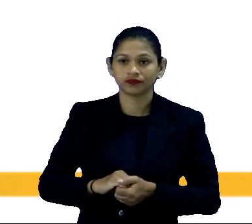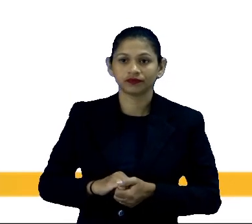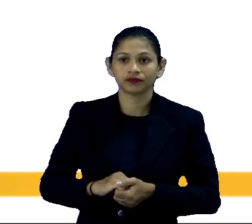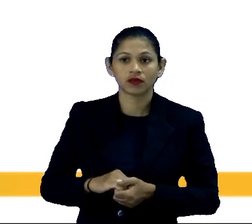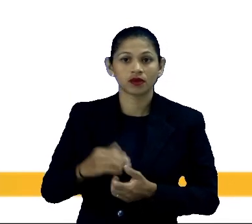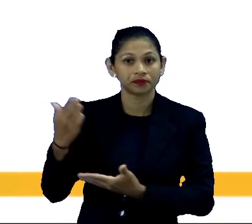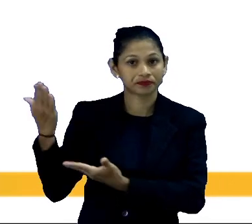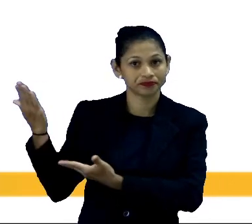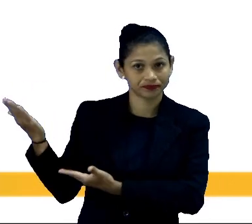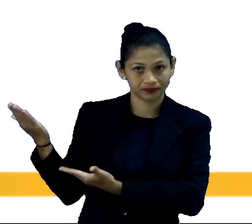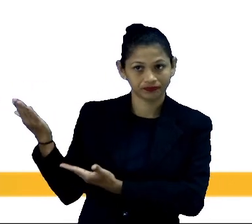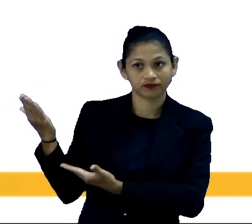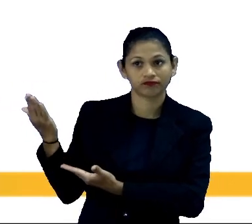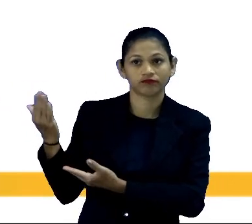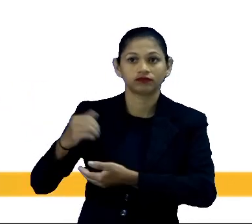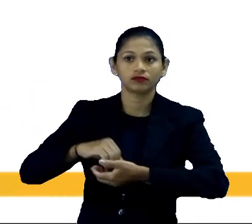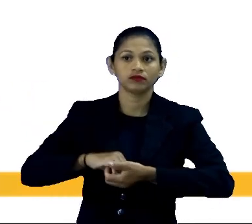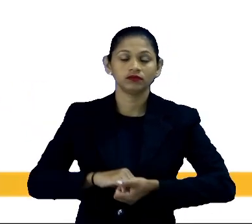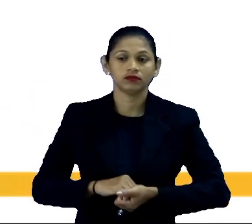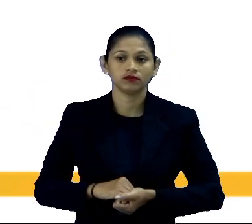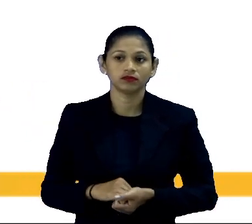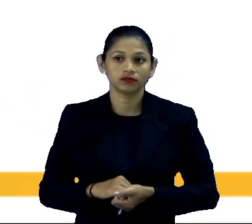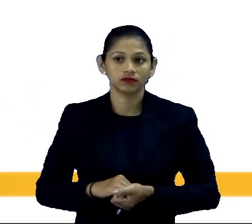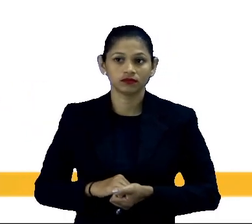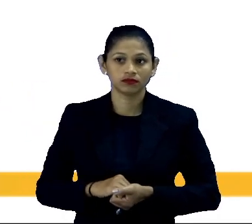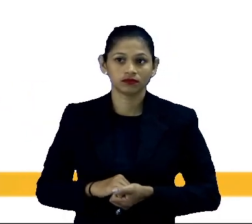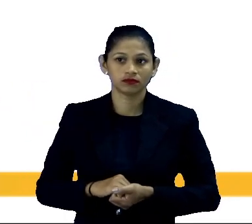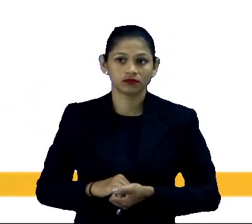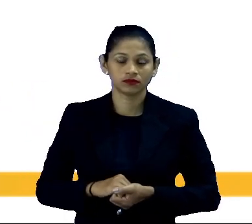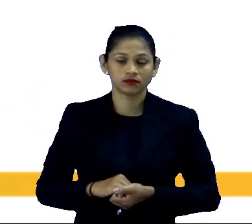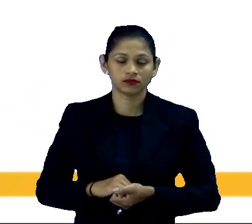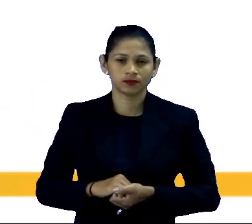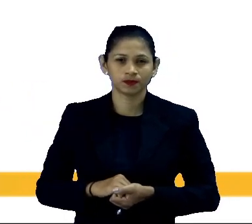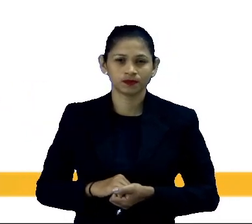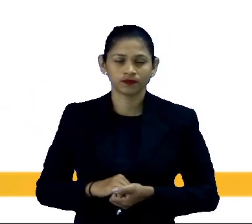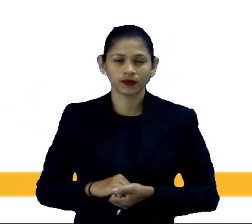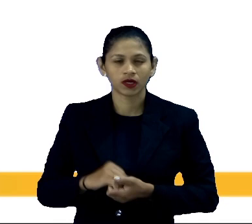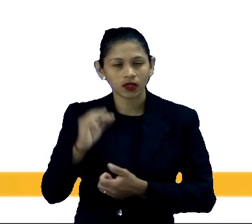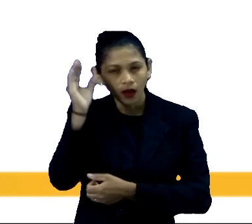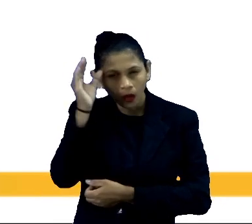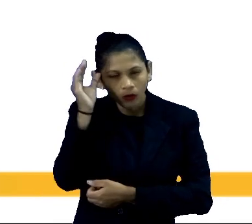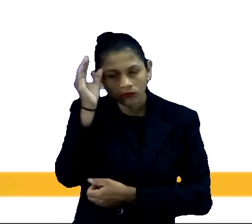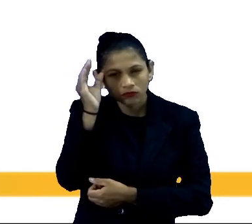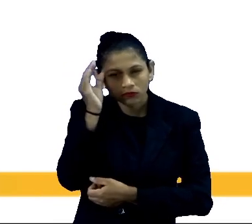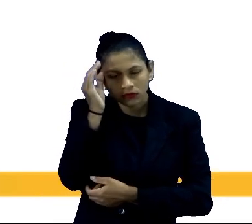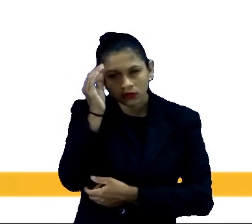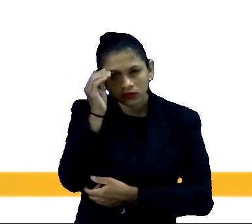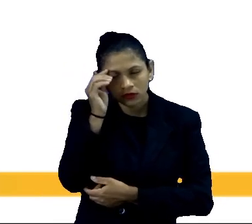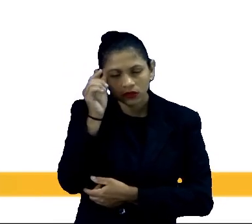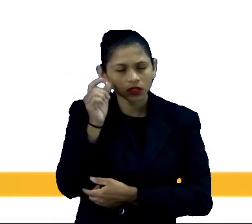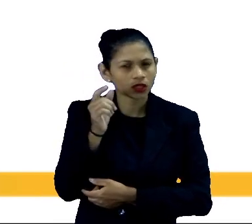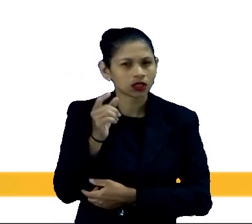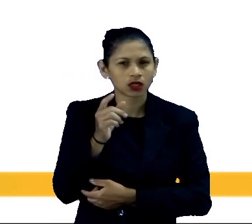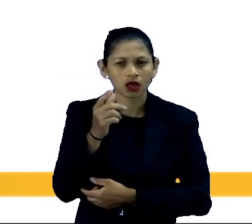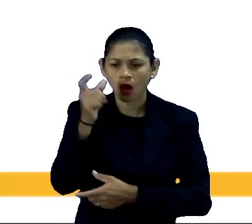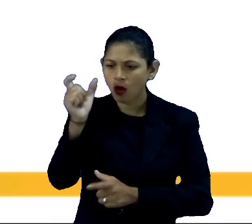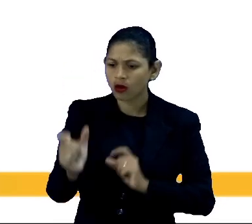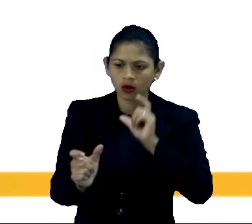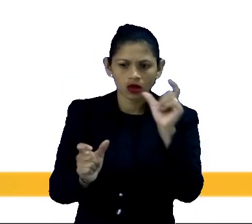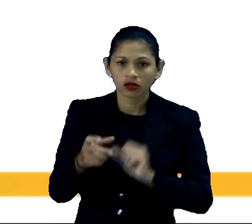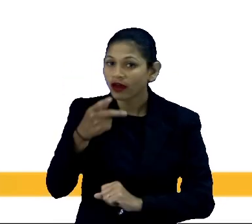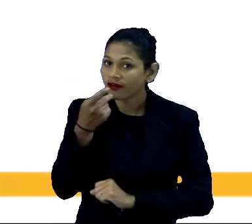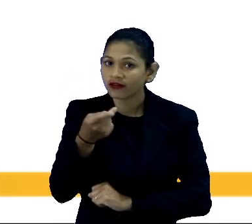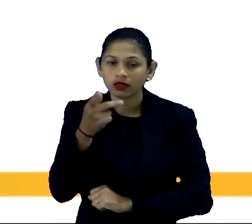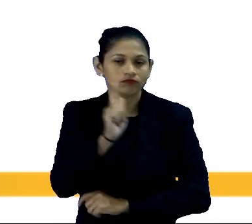o sapo ficou triste e começou a pedir com voz de choro. Aí dá pra gente compreender que não é nenhum dos personagens falando, é um